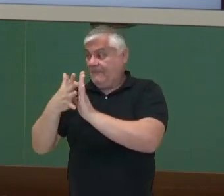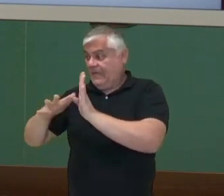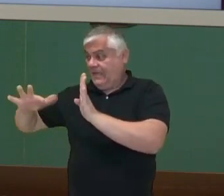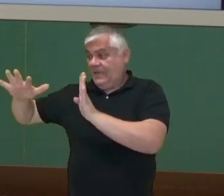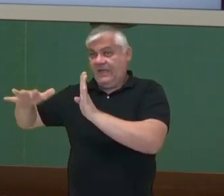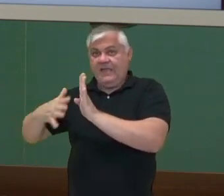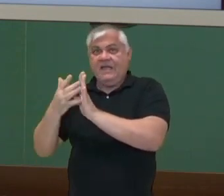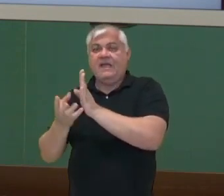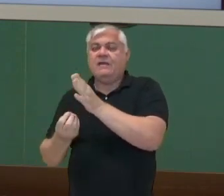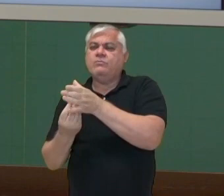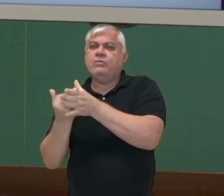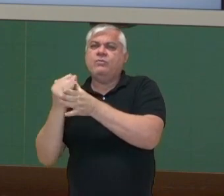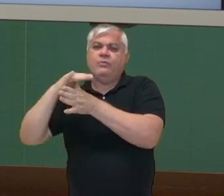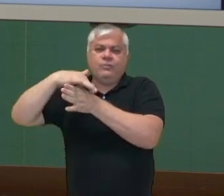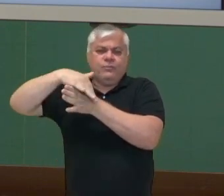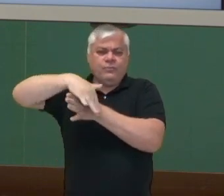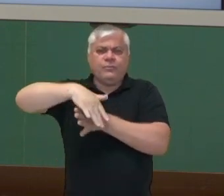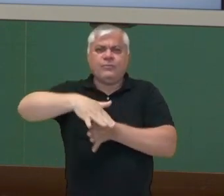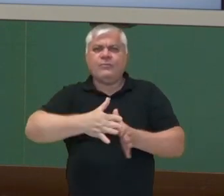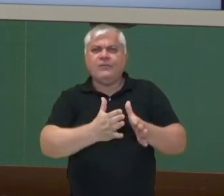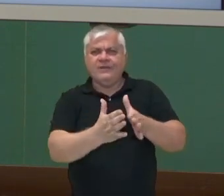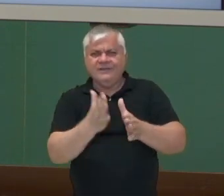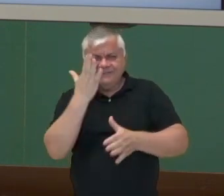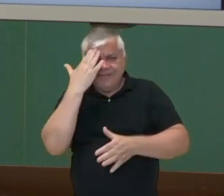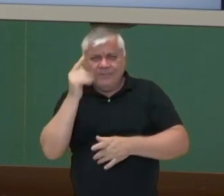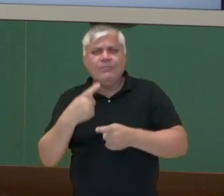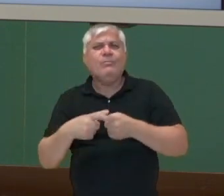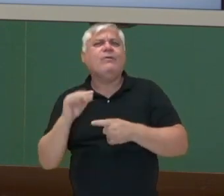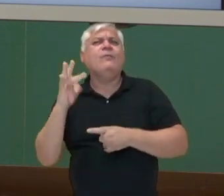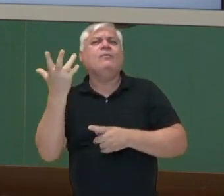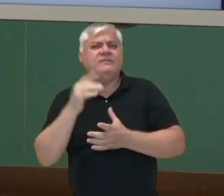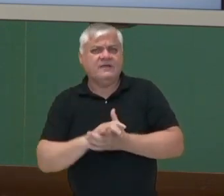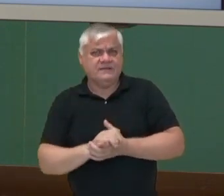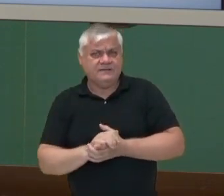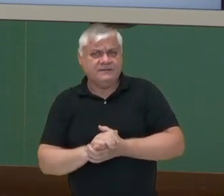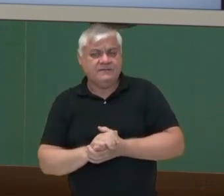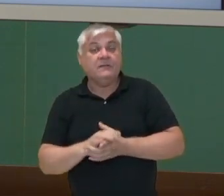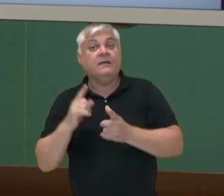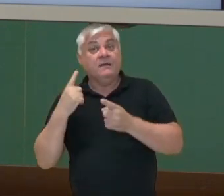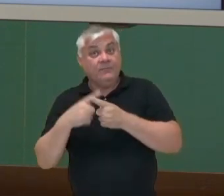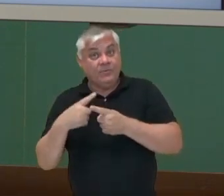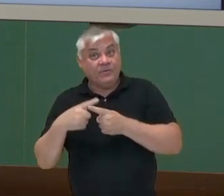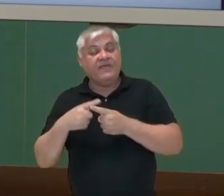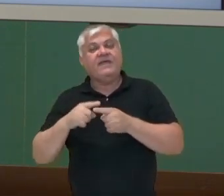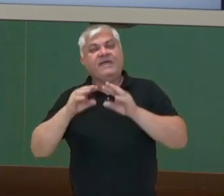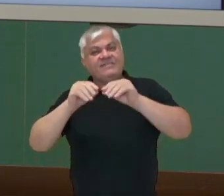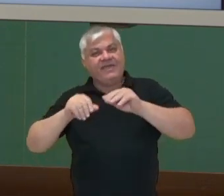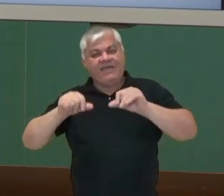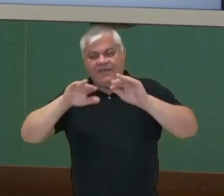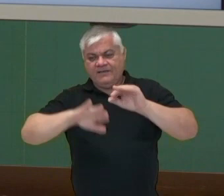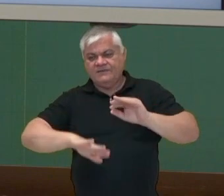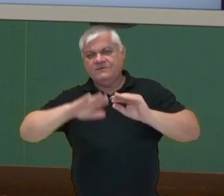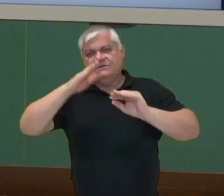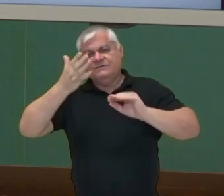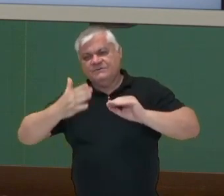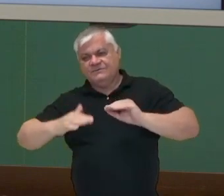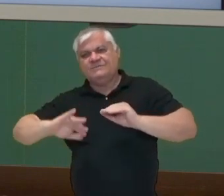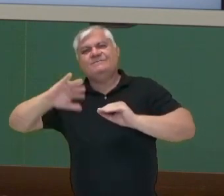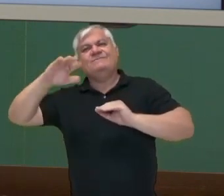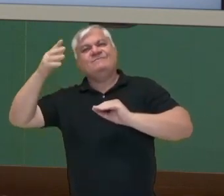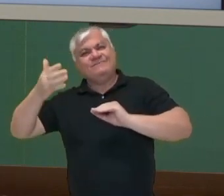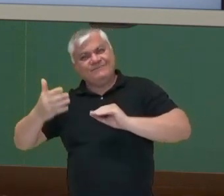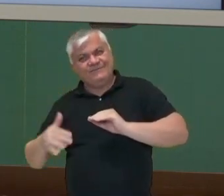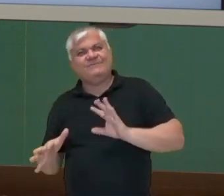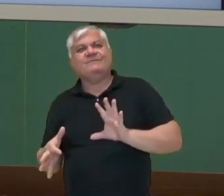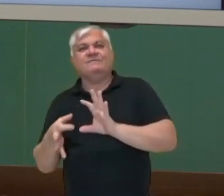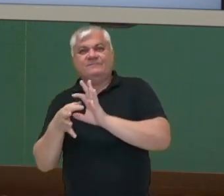disso? Por que isso acontece mesmo? Porque nós relacionamos a hidrografia com as formas de